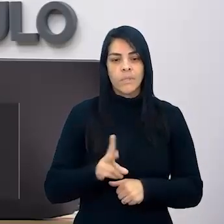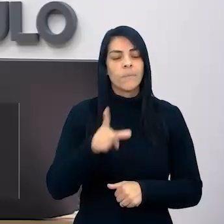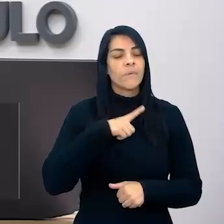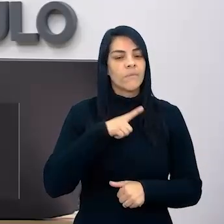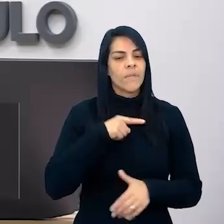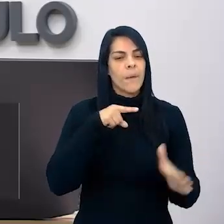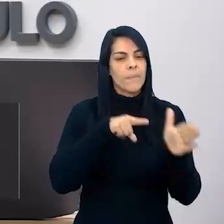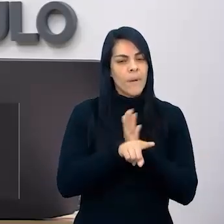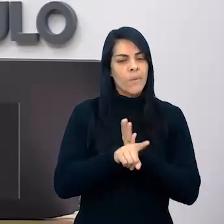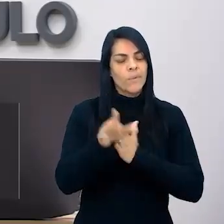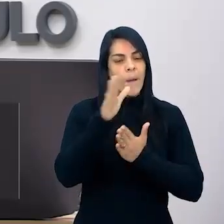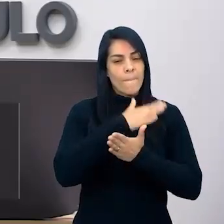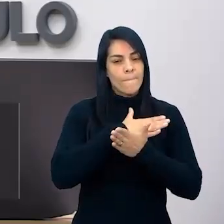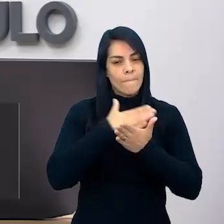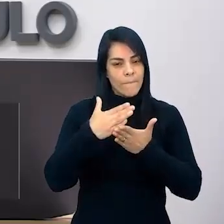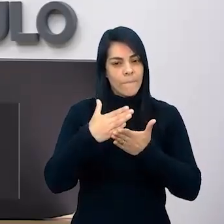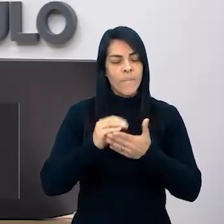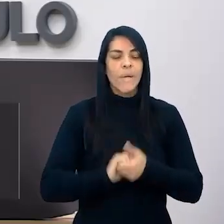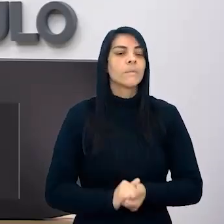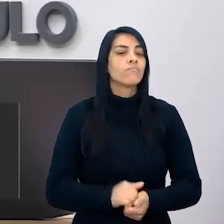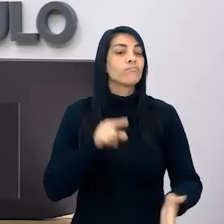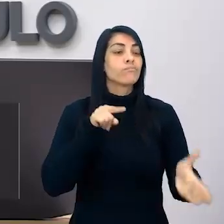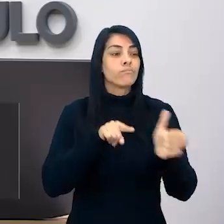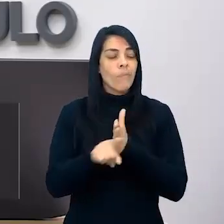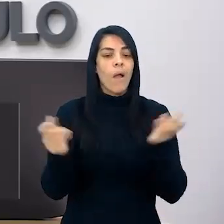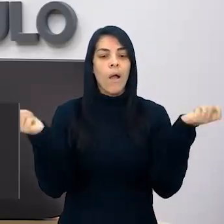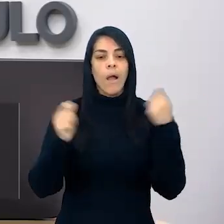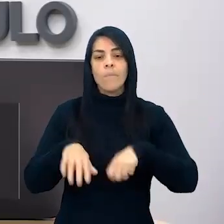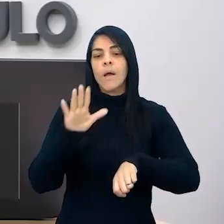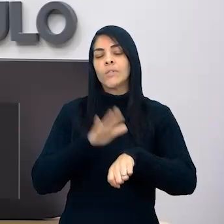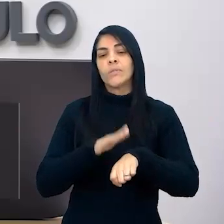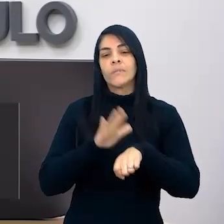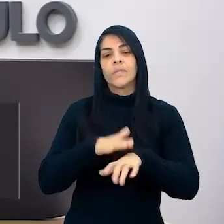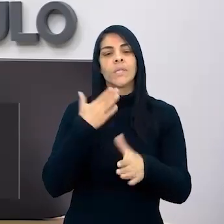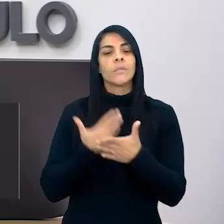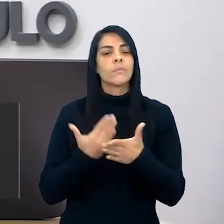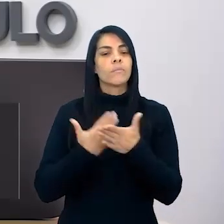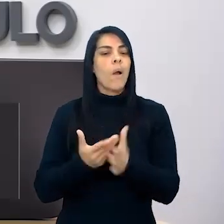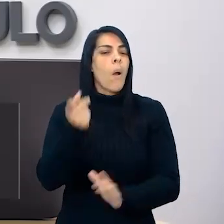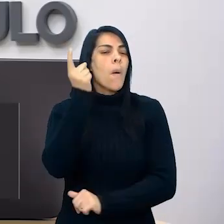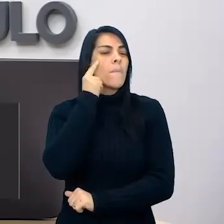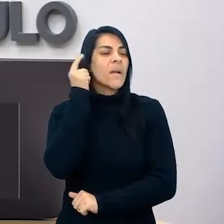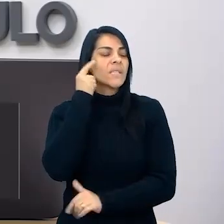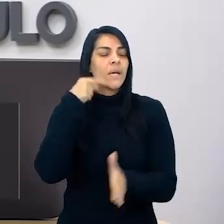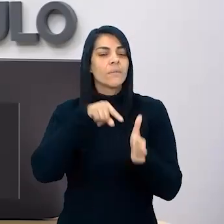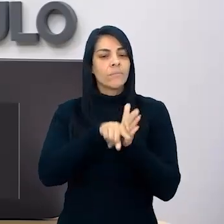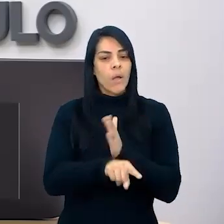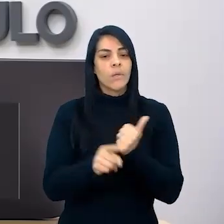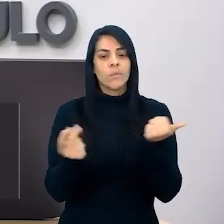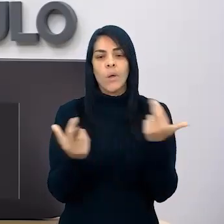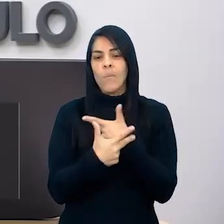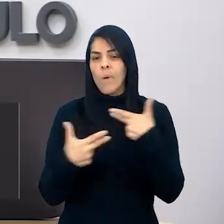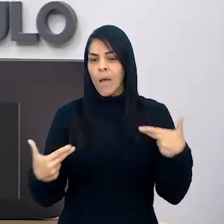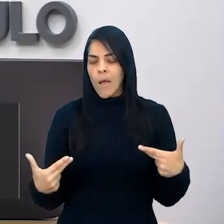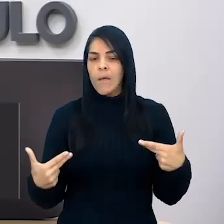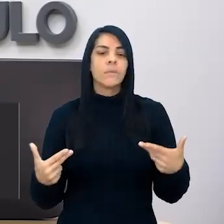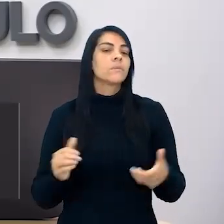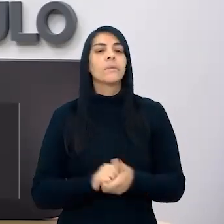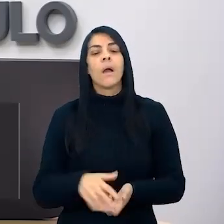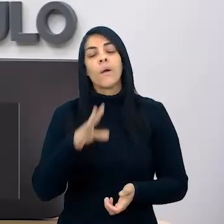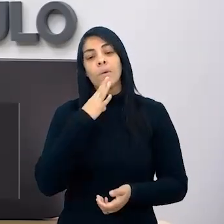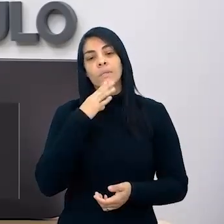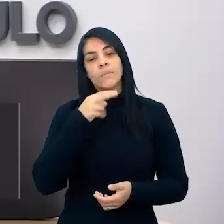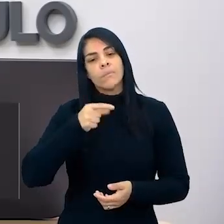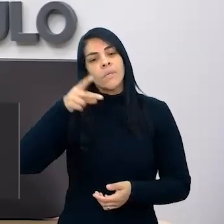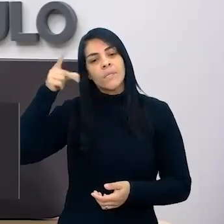começar, as perguntas podem fazer os estudantes pensarem profundamente sobre algo, mobilizando aí o conhecimento